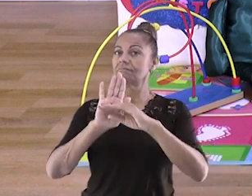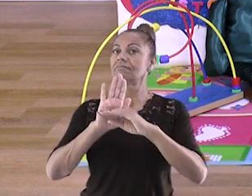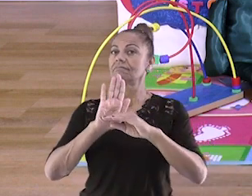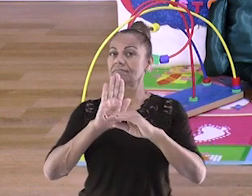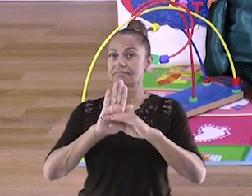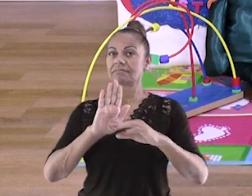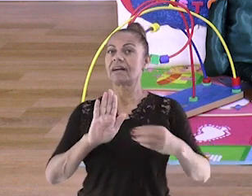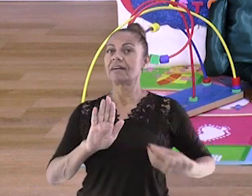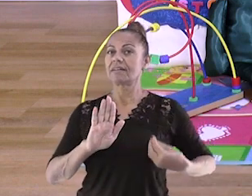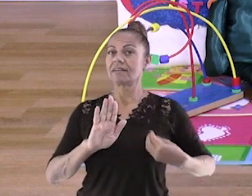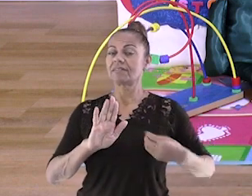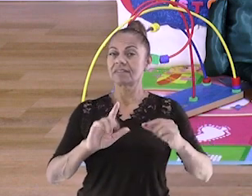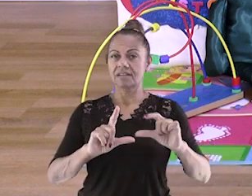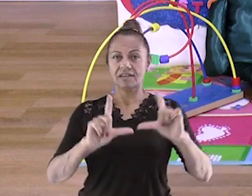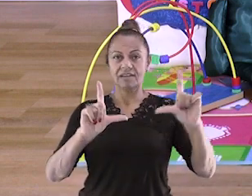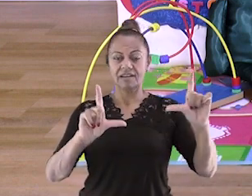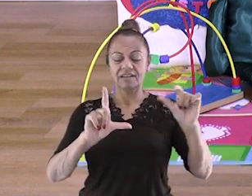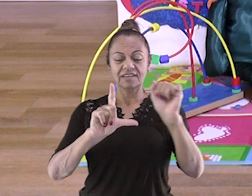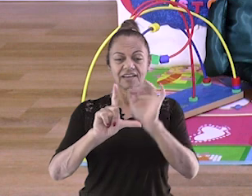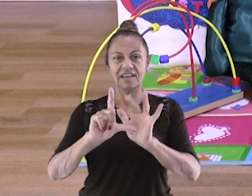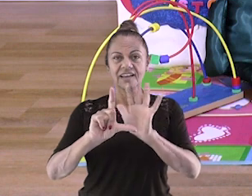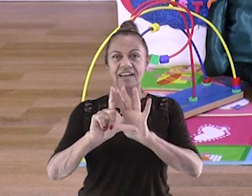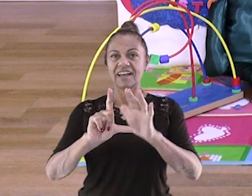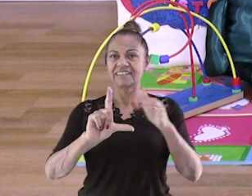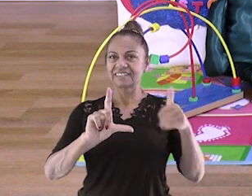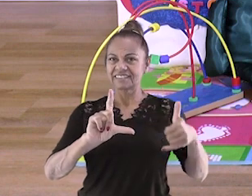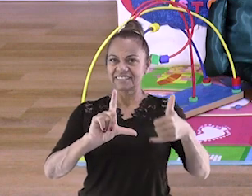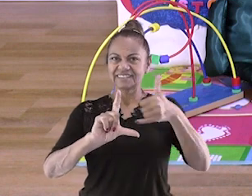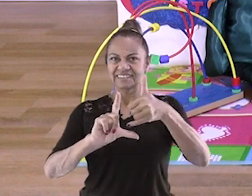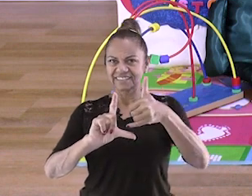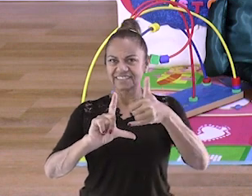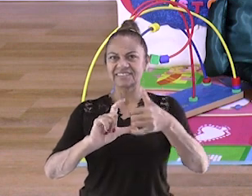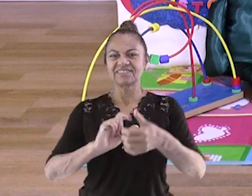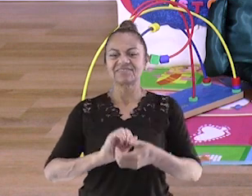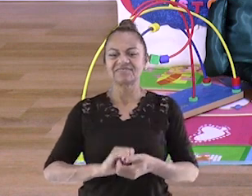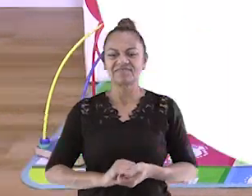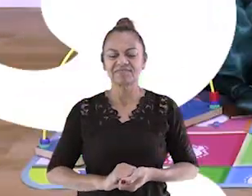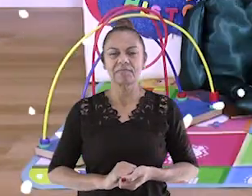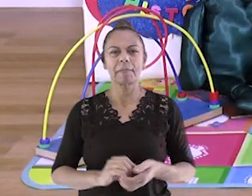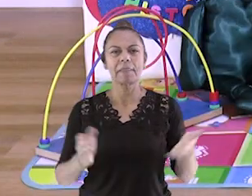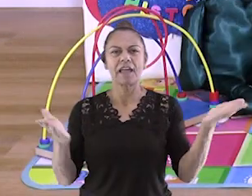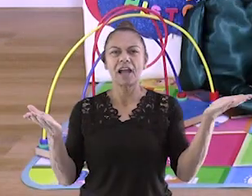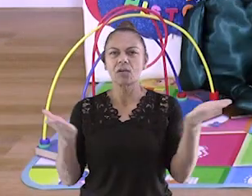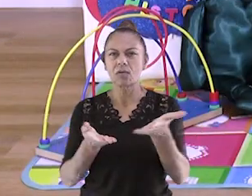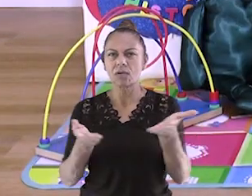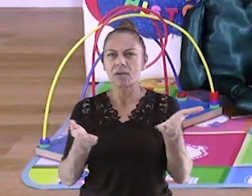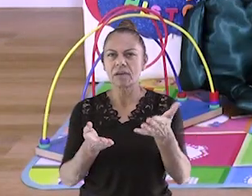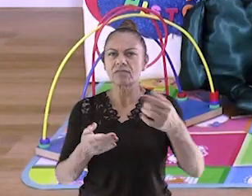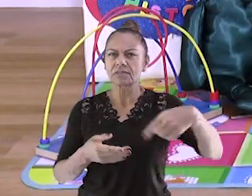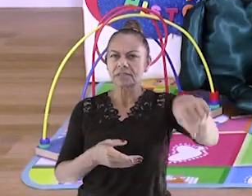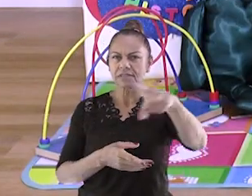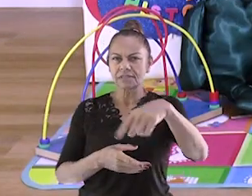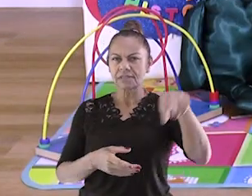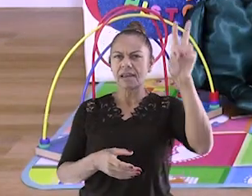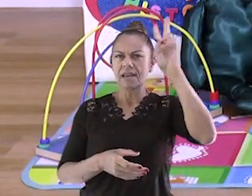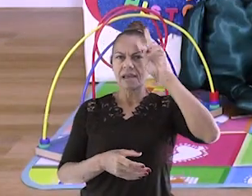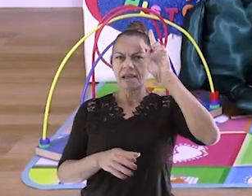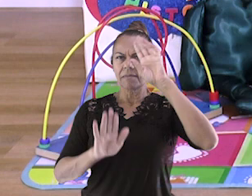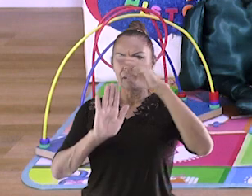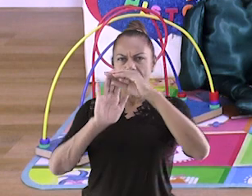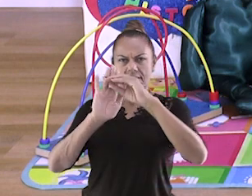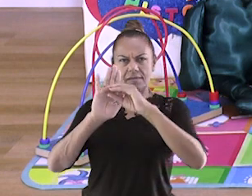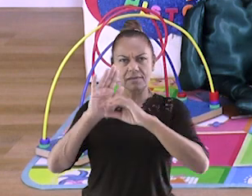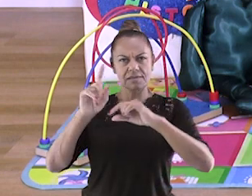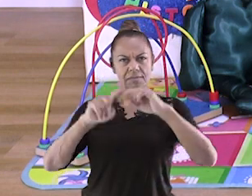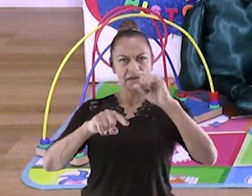celular para o QR Code que aparece na tela. E pronto, presença confirmada. Agora, lembram dos materiais que eu falei